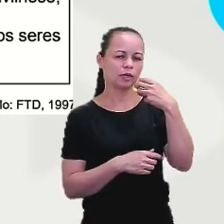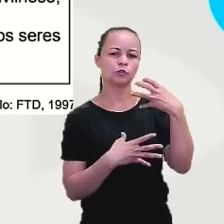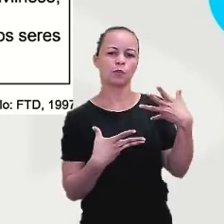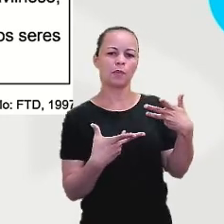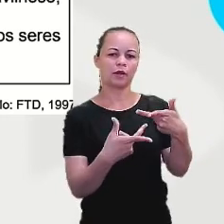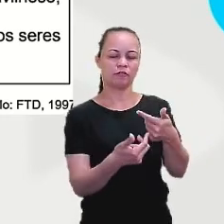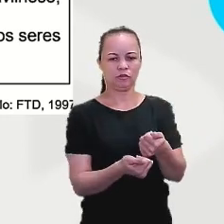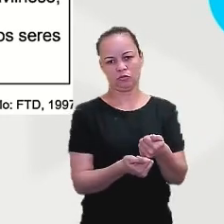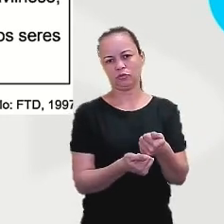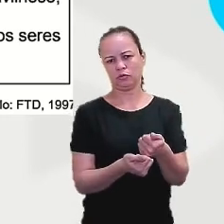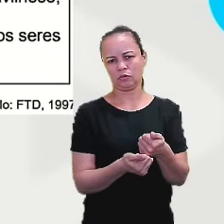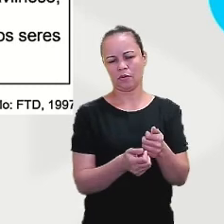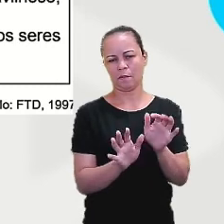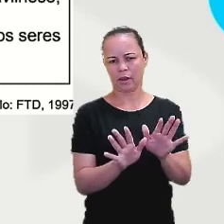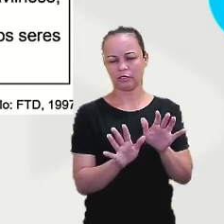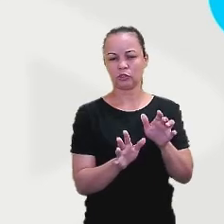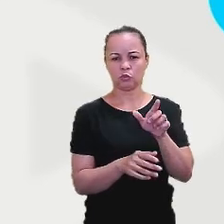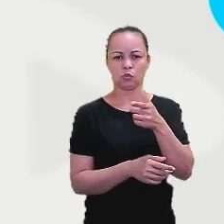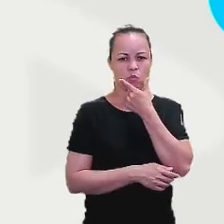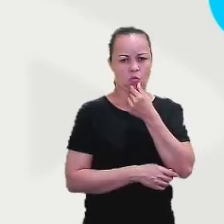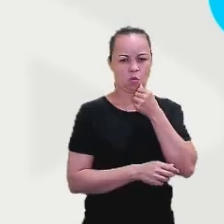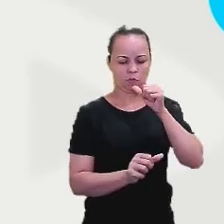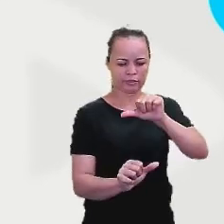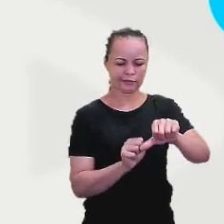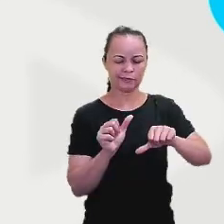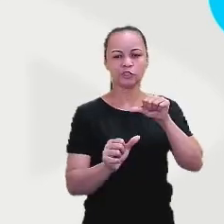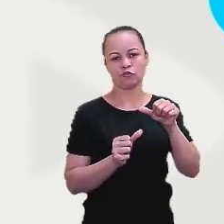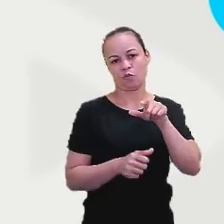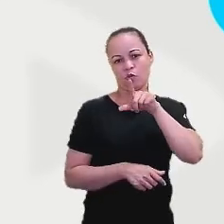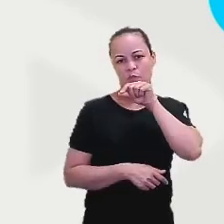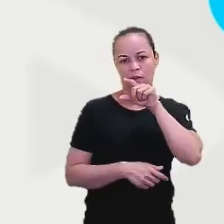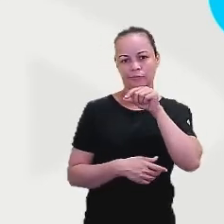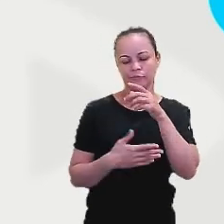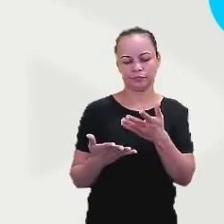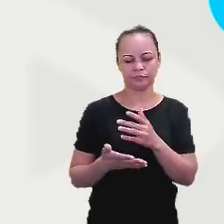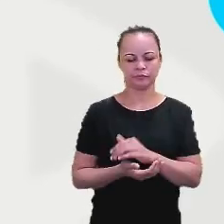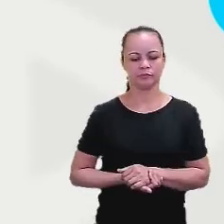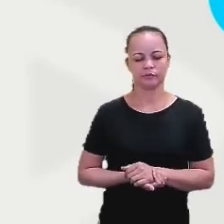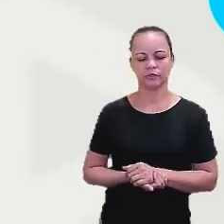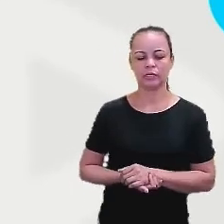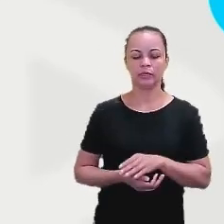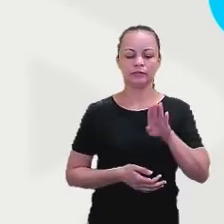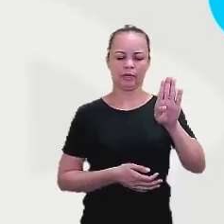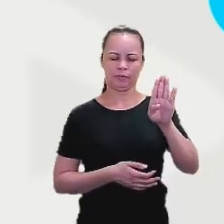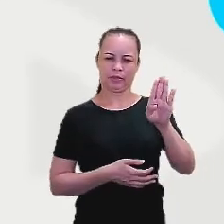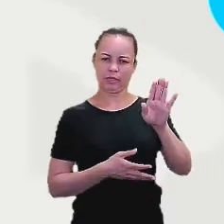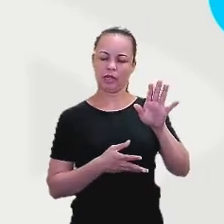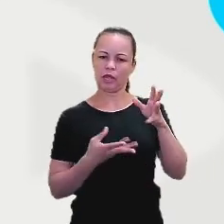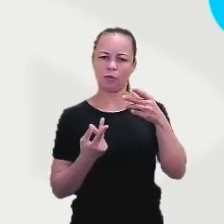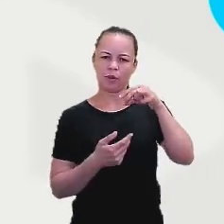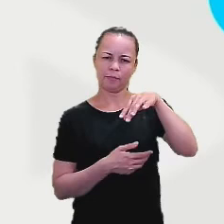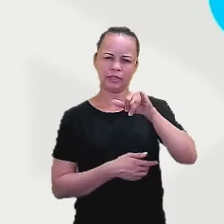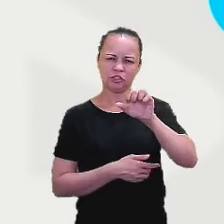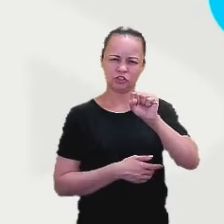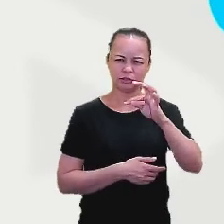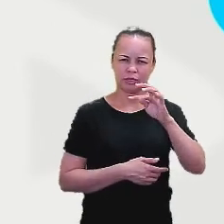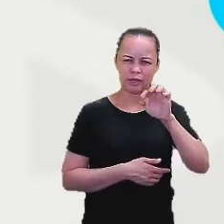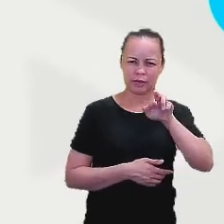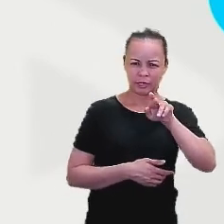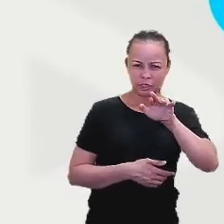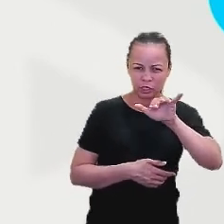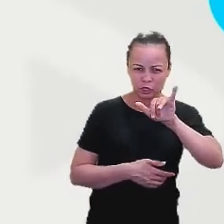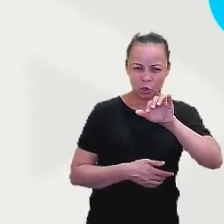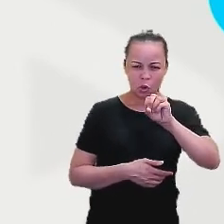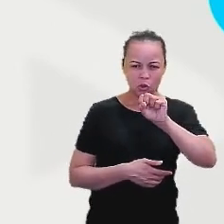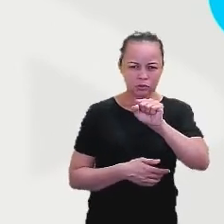pássaro, ele não foi transformado no pássaro? Então, ó, letra B, misteriosa. É uma misteriosa beleza que ele tinha e passou para o